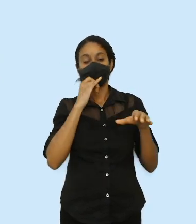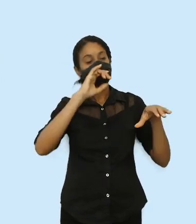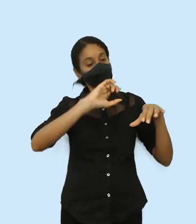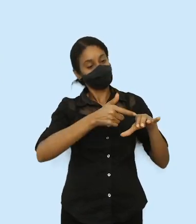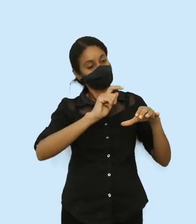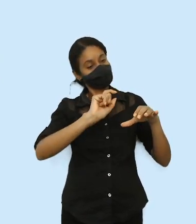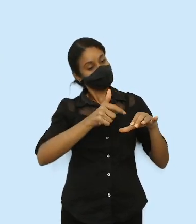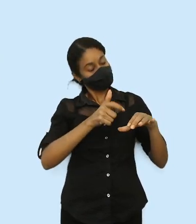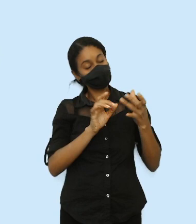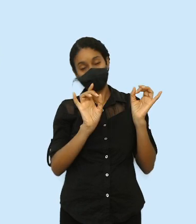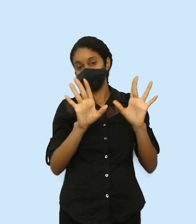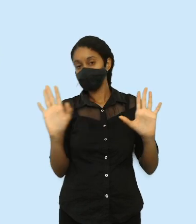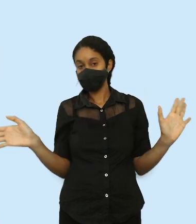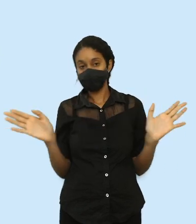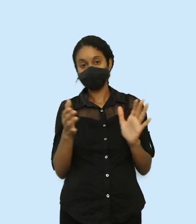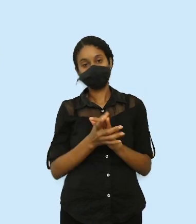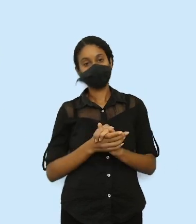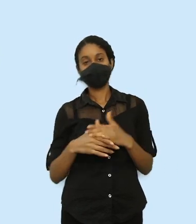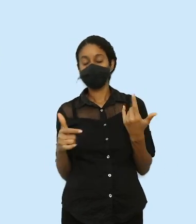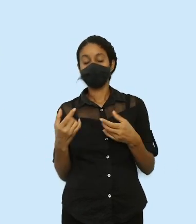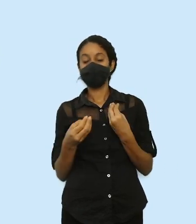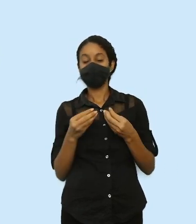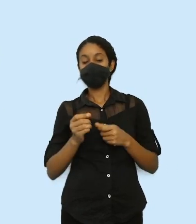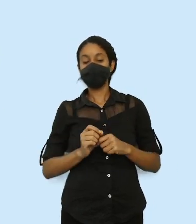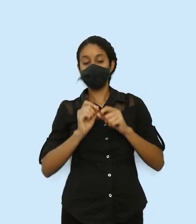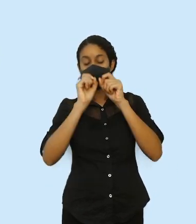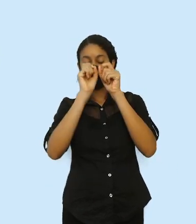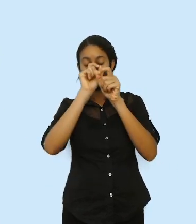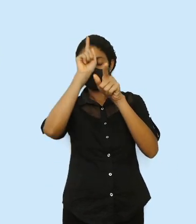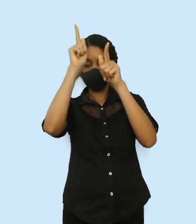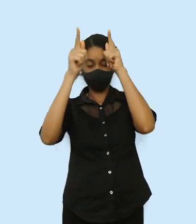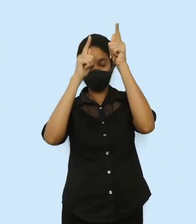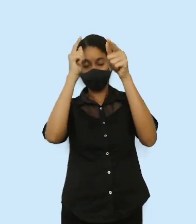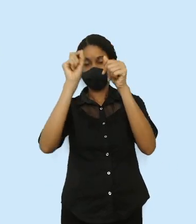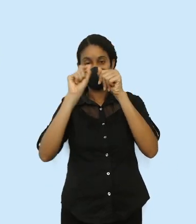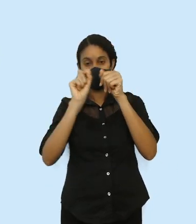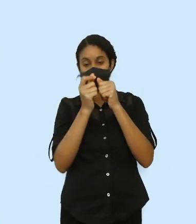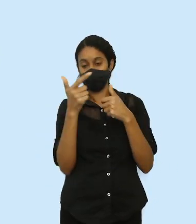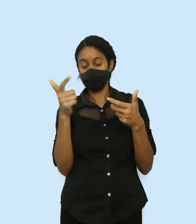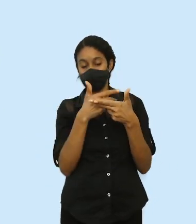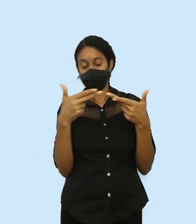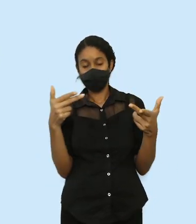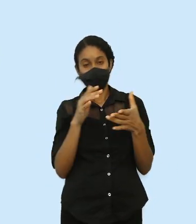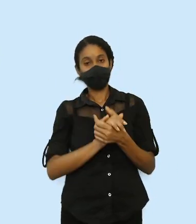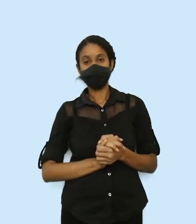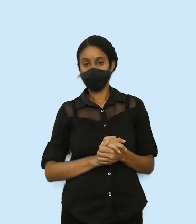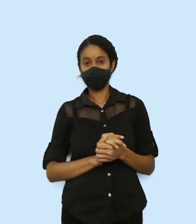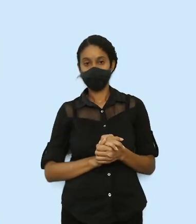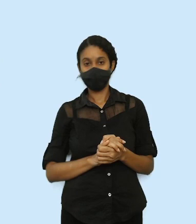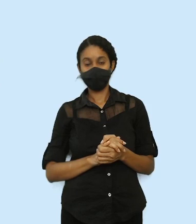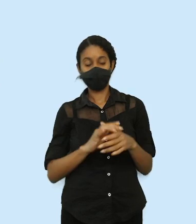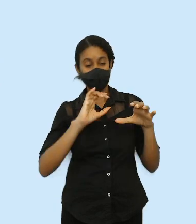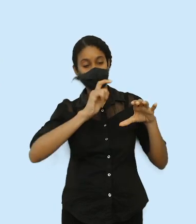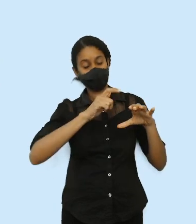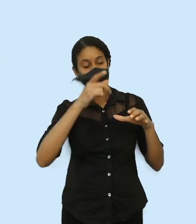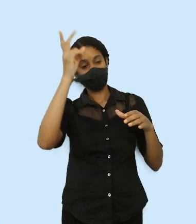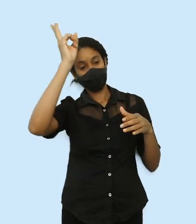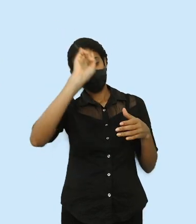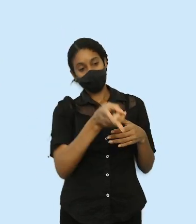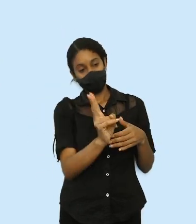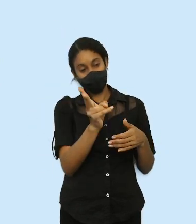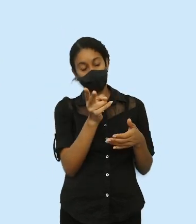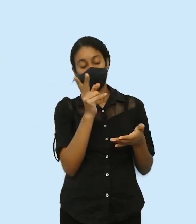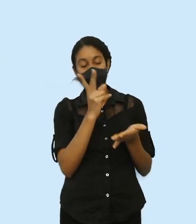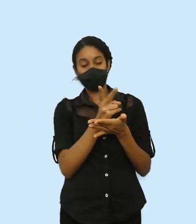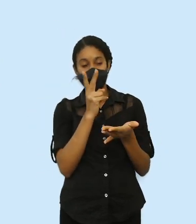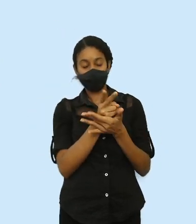placa. Não tem como ser criativo em colocar parafusos numa placa. Vou fazer isso repetidas vezes. Apenas a